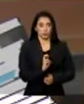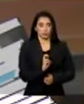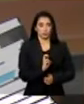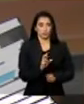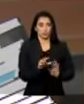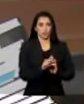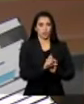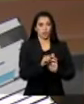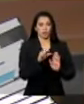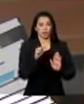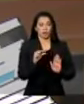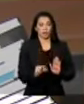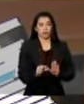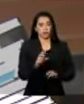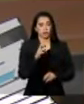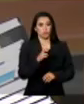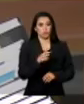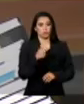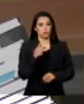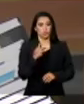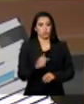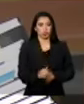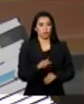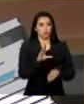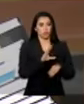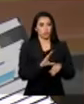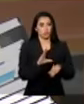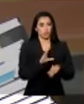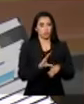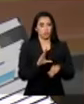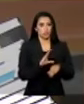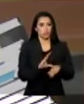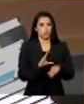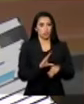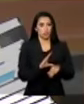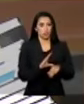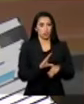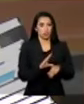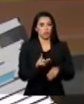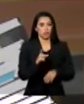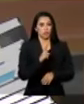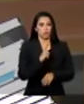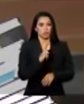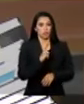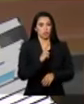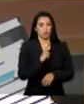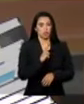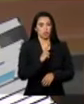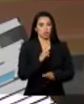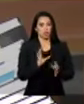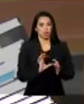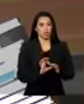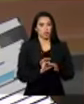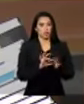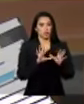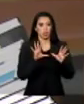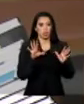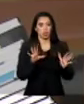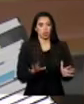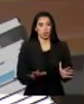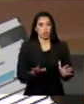inciso 57 da Constituição Federal, argue a liberdade de atuação